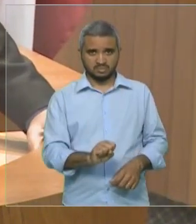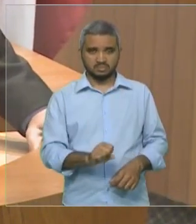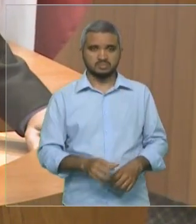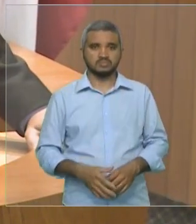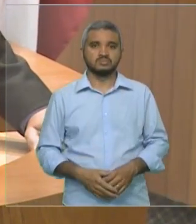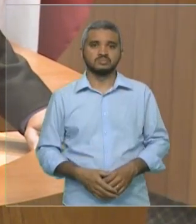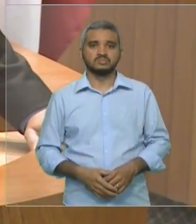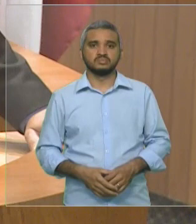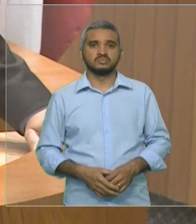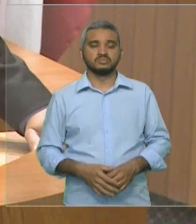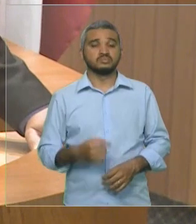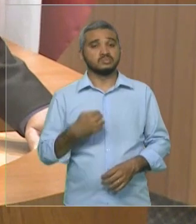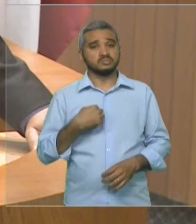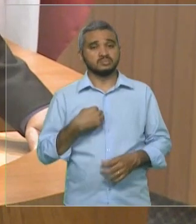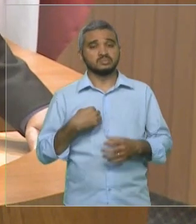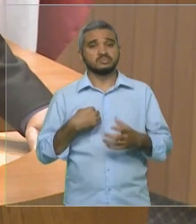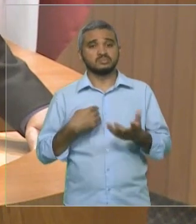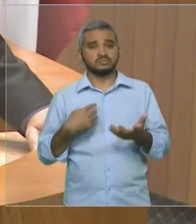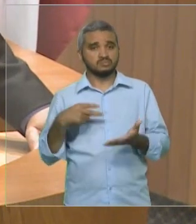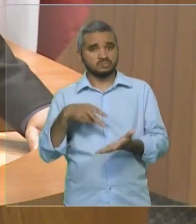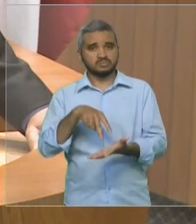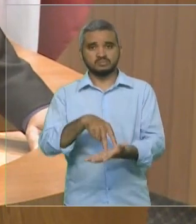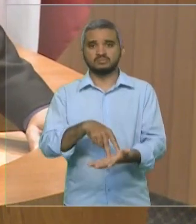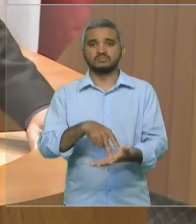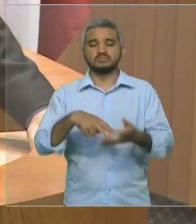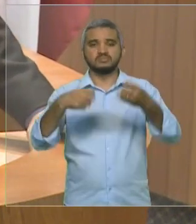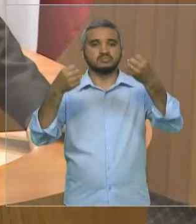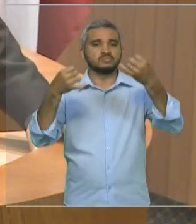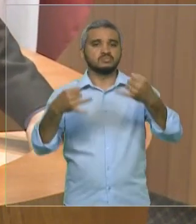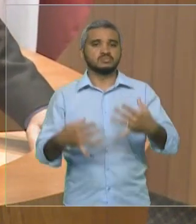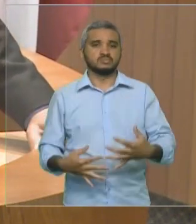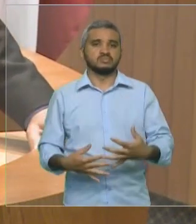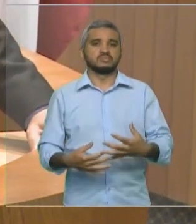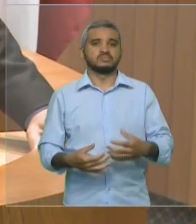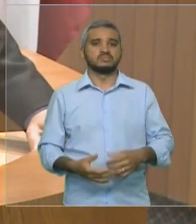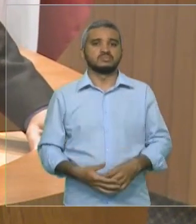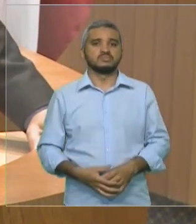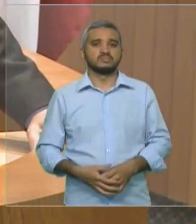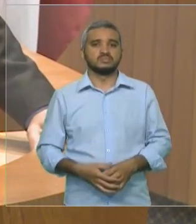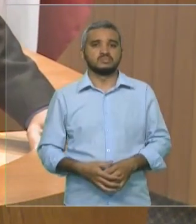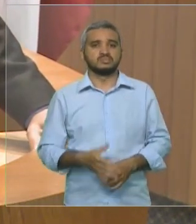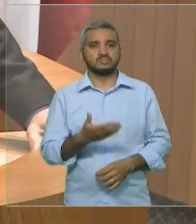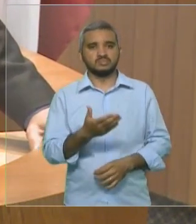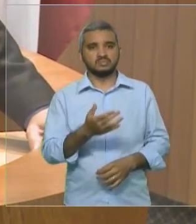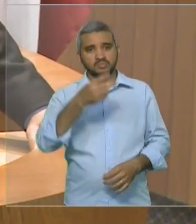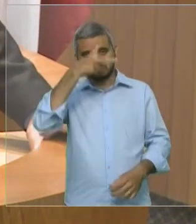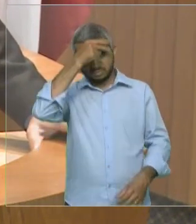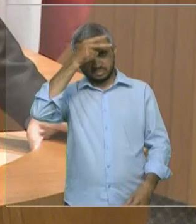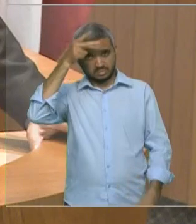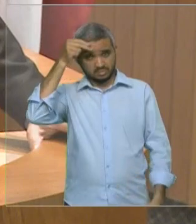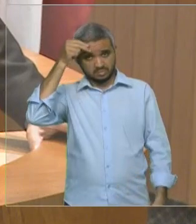E faço questão de destacar o protagonismo do prefeito Cicim,